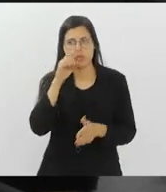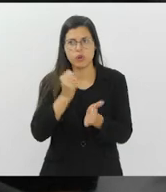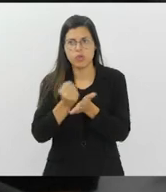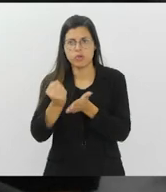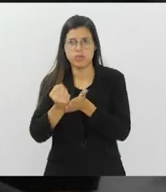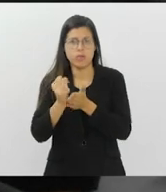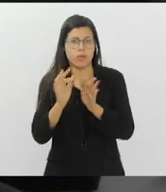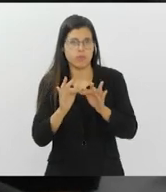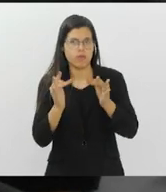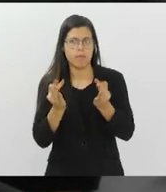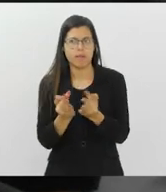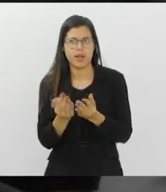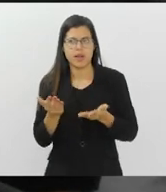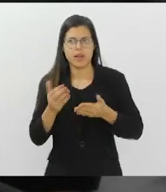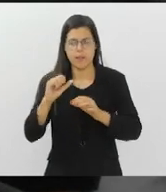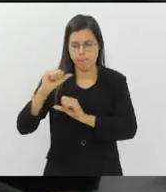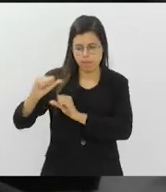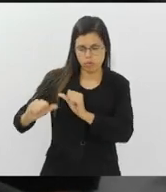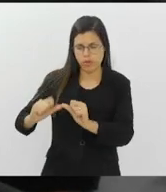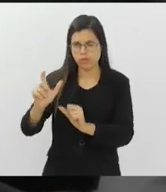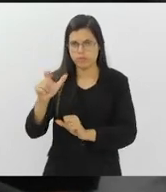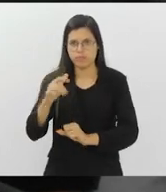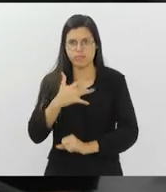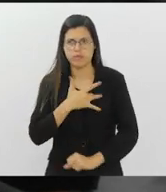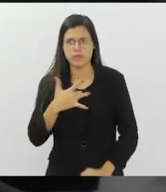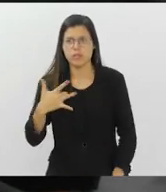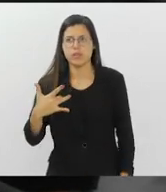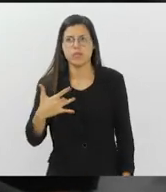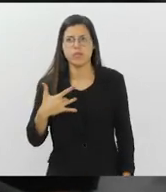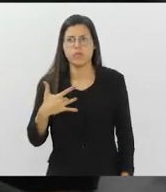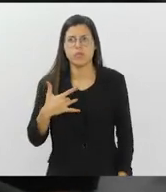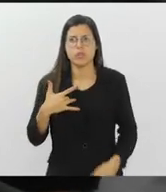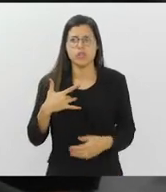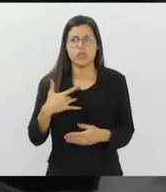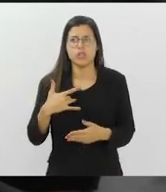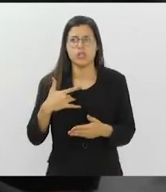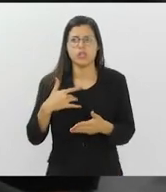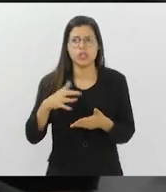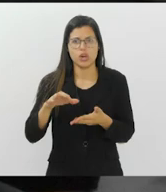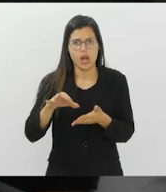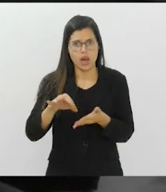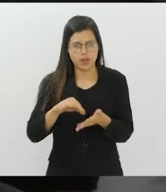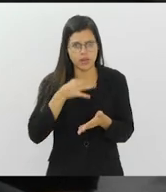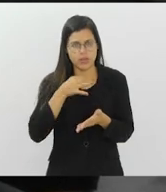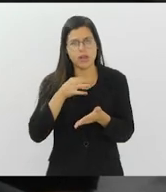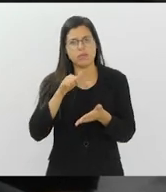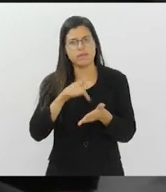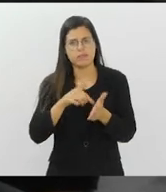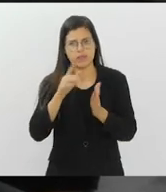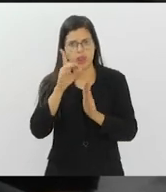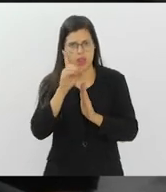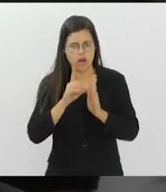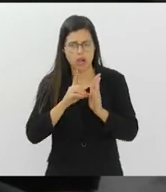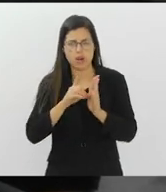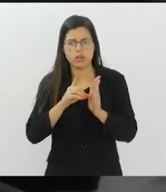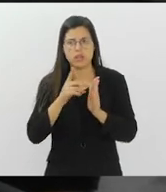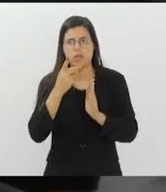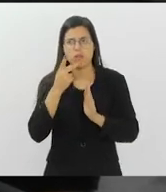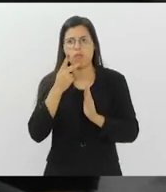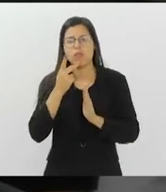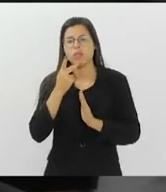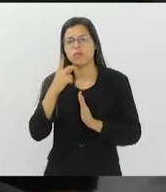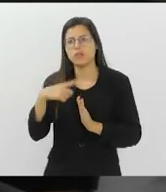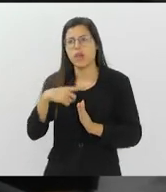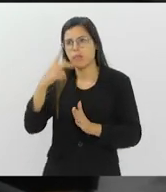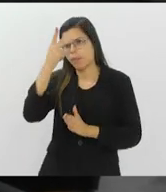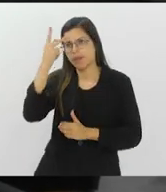quer trocar o plano de saúde e, naquela declaração de saúde inicial para fazer a contratação, declara que tem uma pessoa com deficiência,